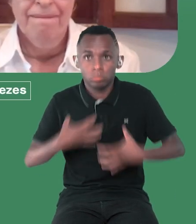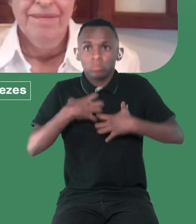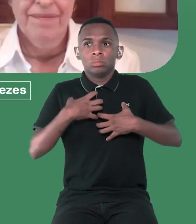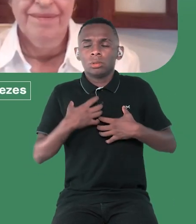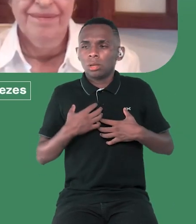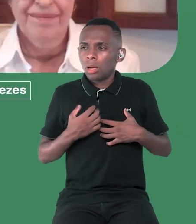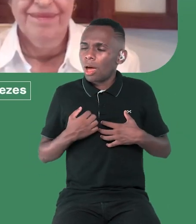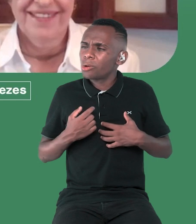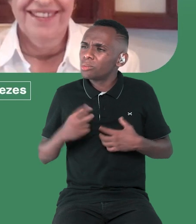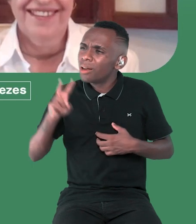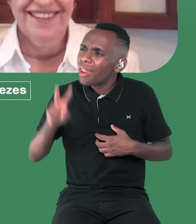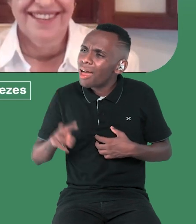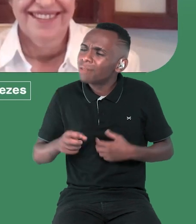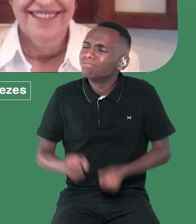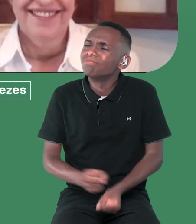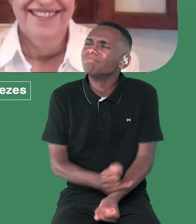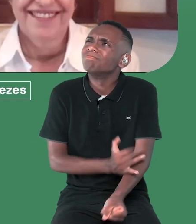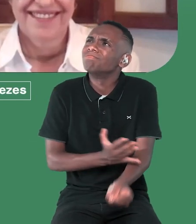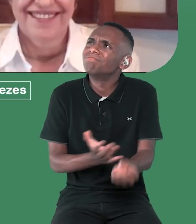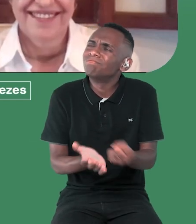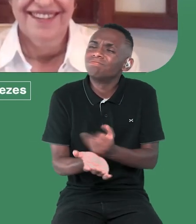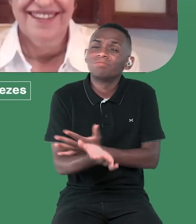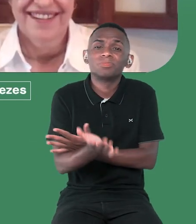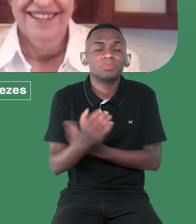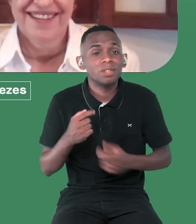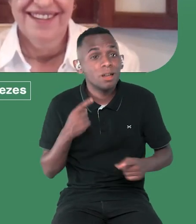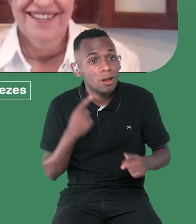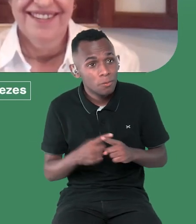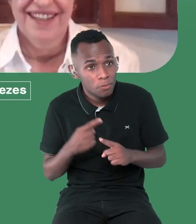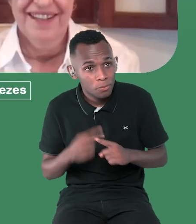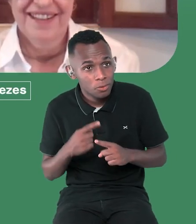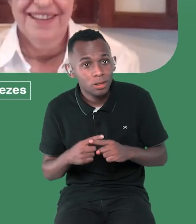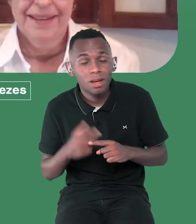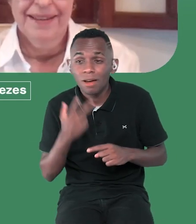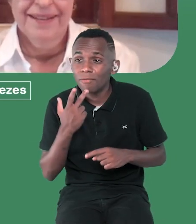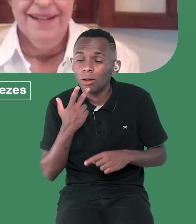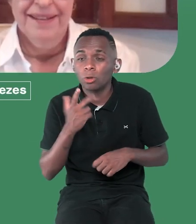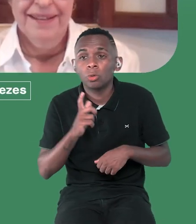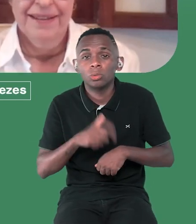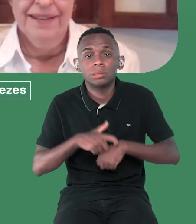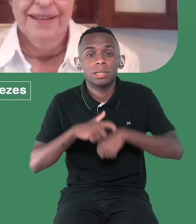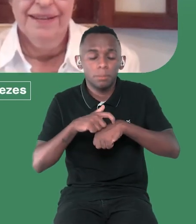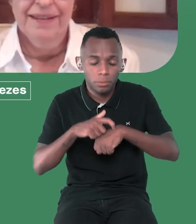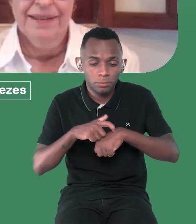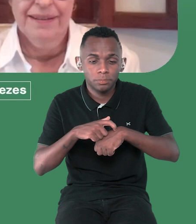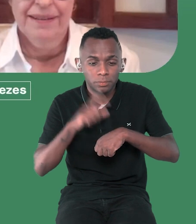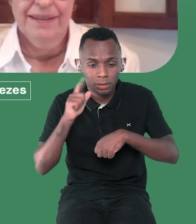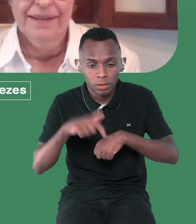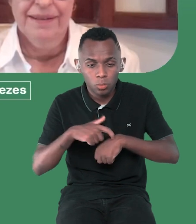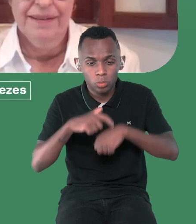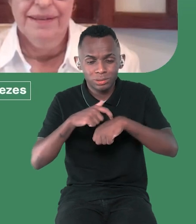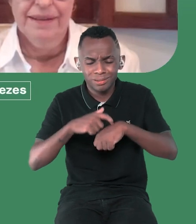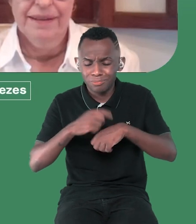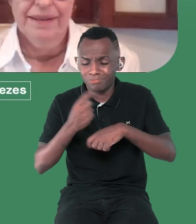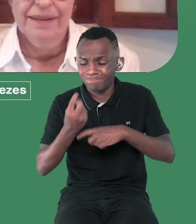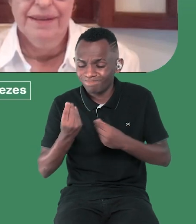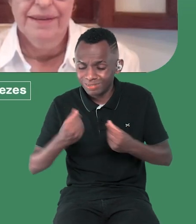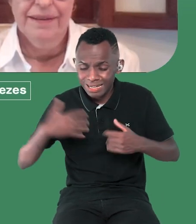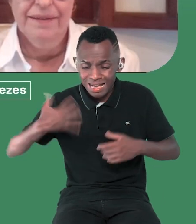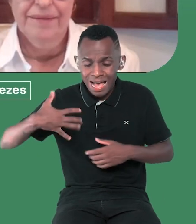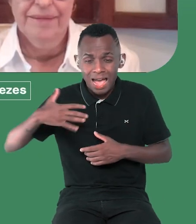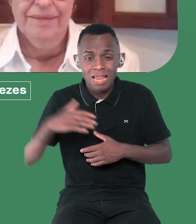fiquei super emocionada, porque ela falou, o tempo, para mim, o tempo é uma instância muito cara.